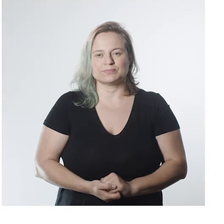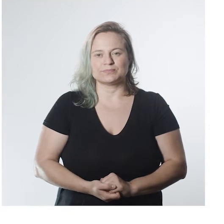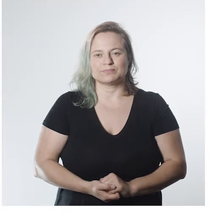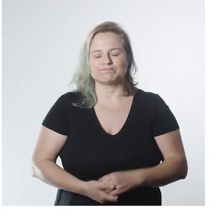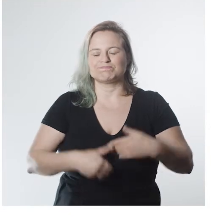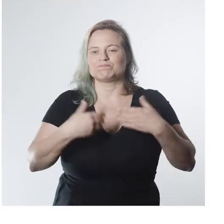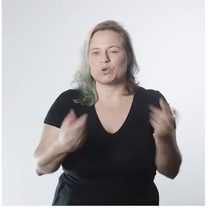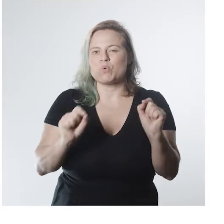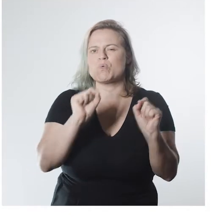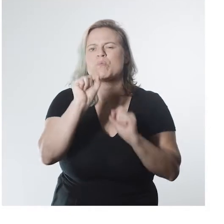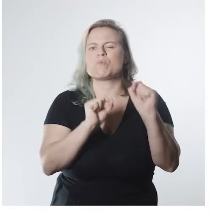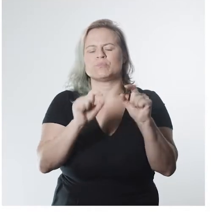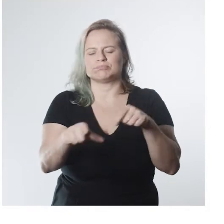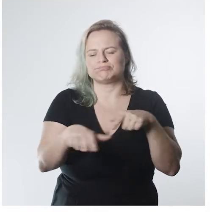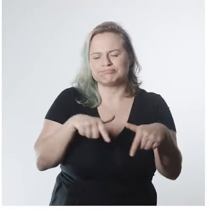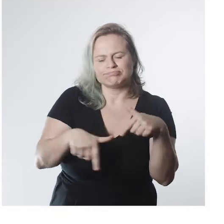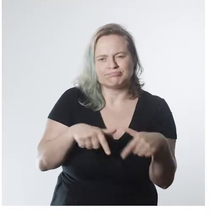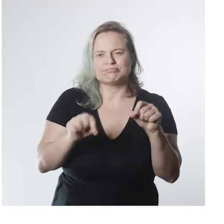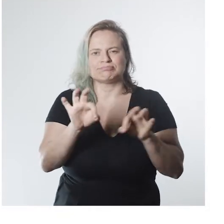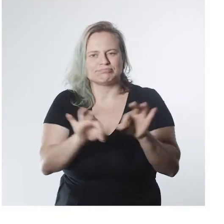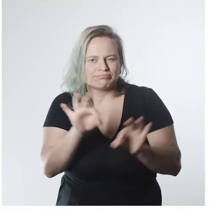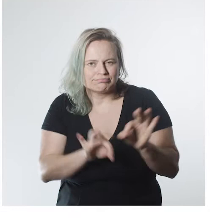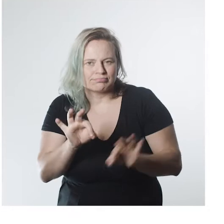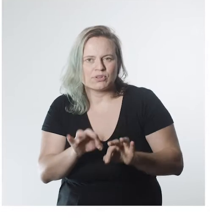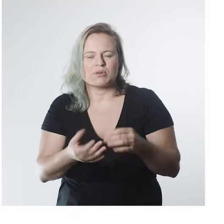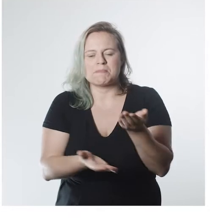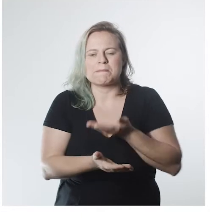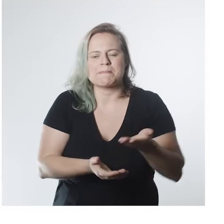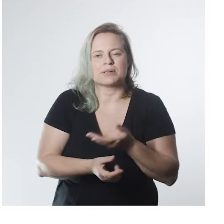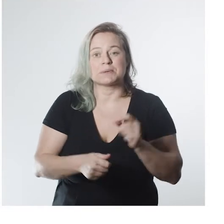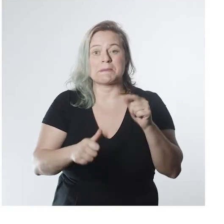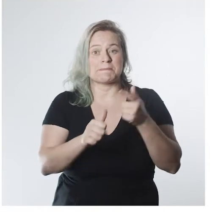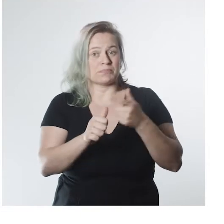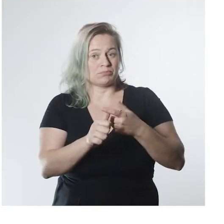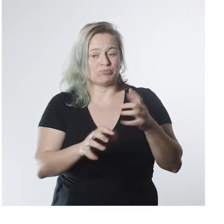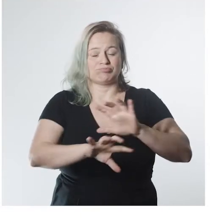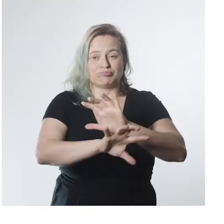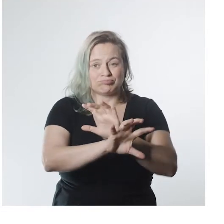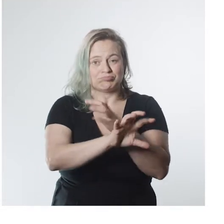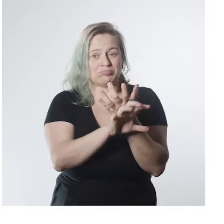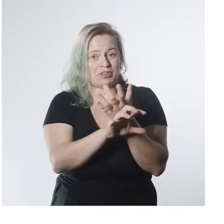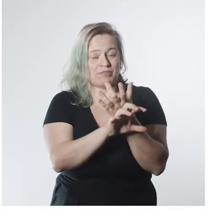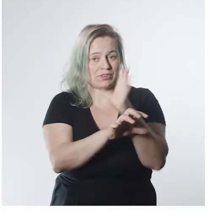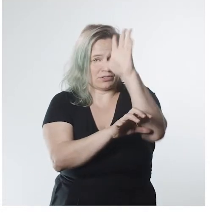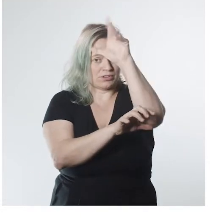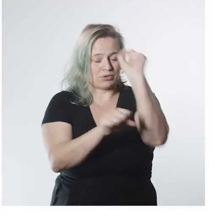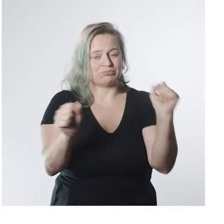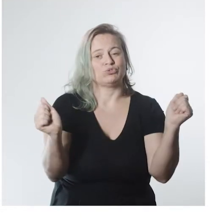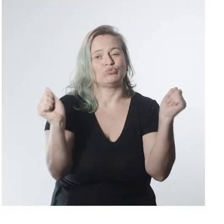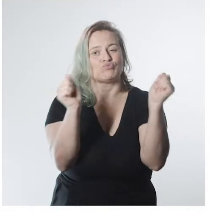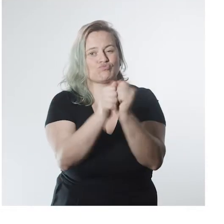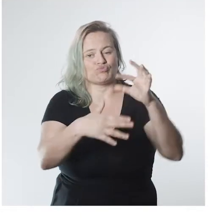Na questão do preparo, né, ingredientes da utilização para essa base, a carcaça de frango tostada, né, junto com os ossos suínos,